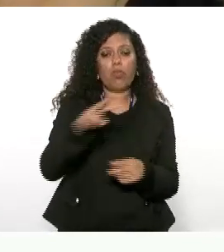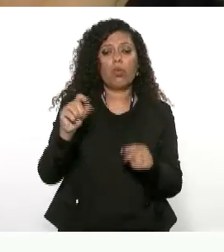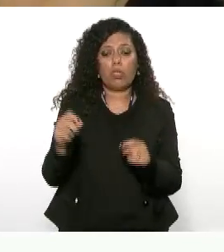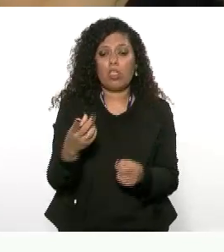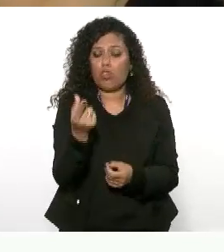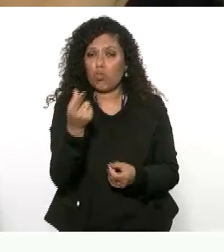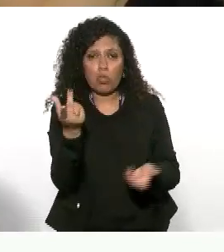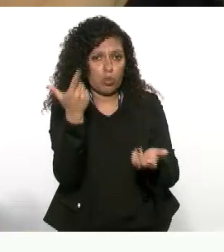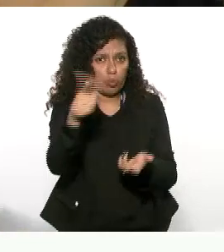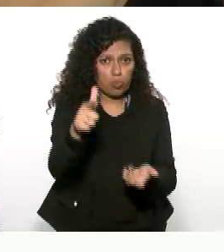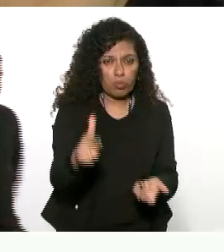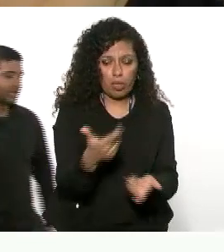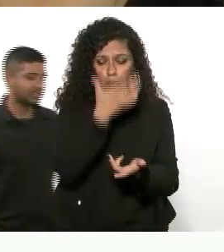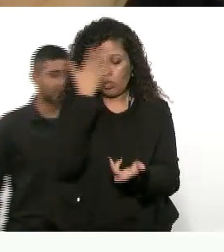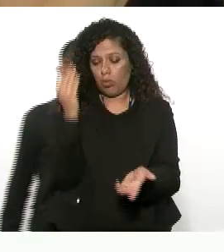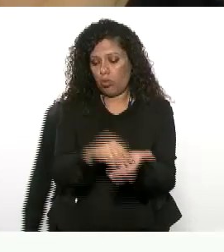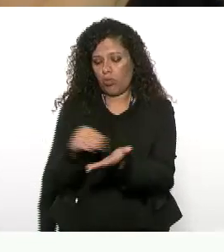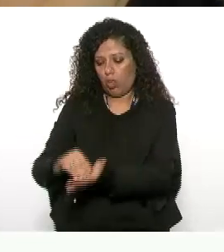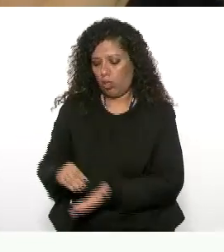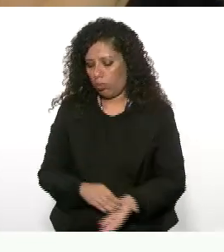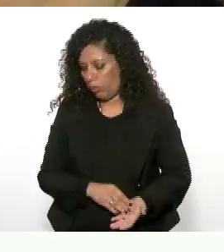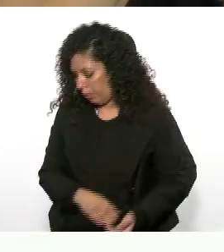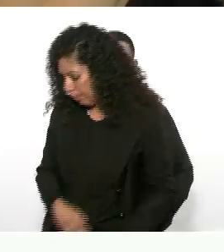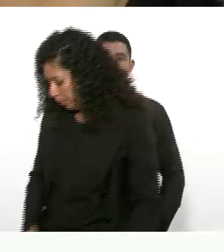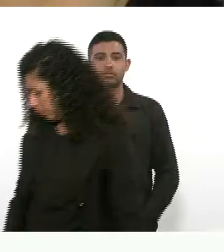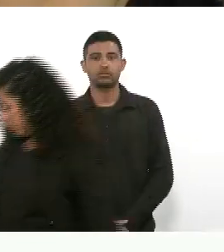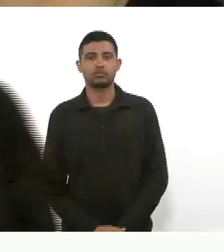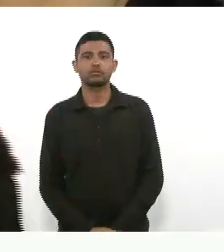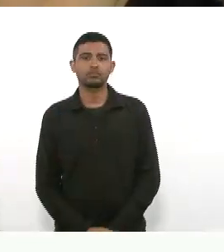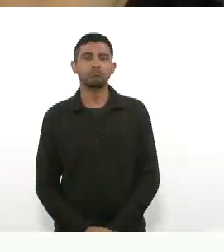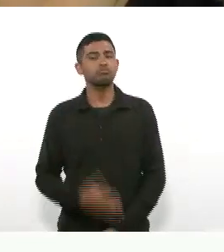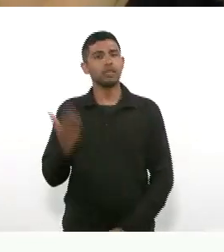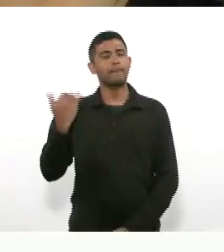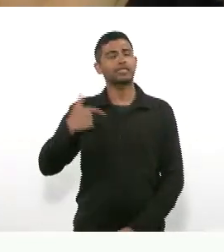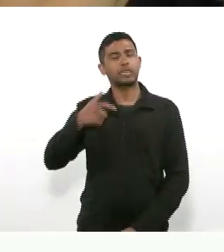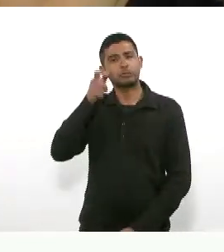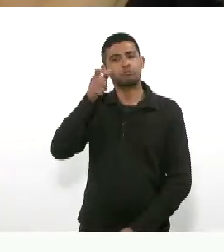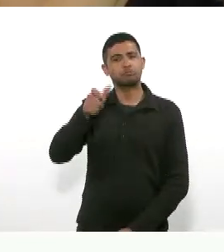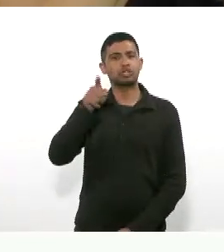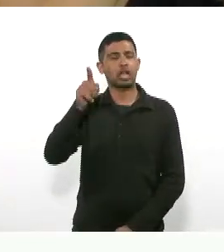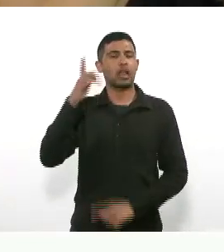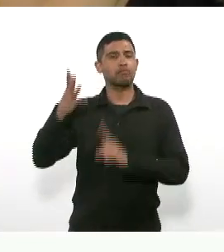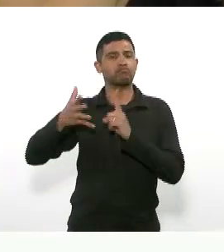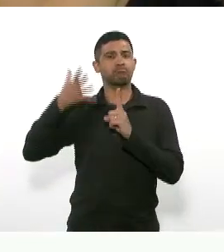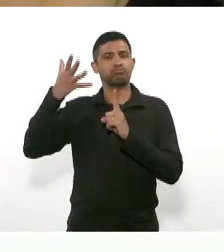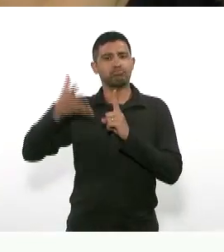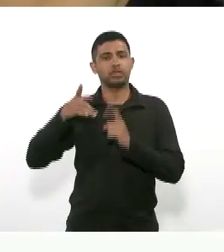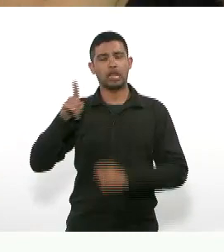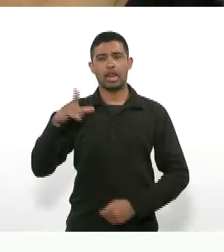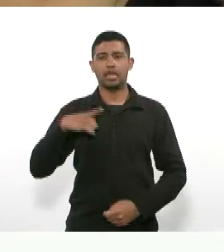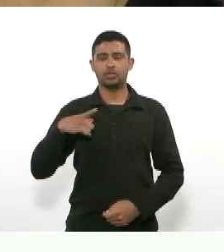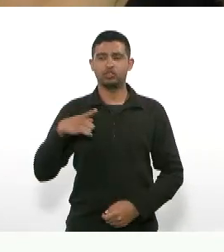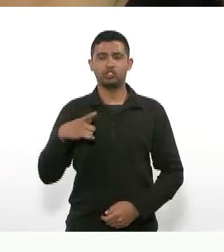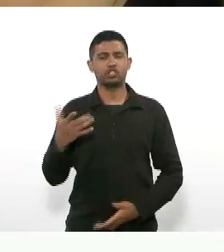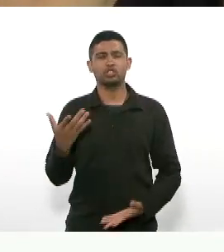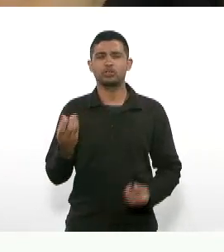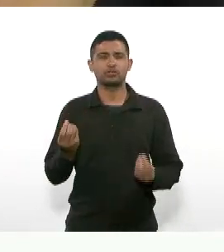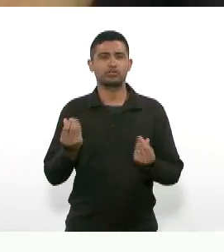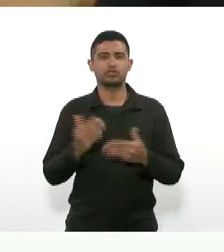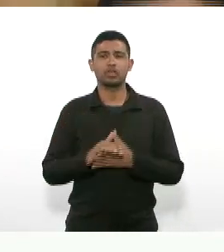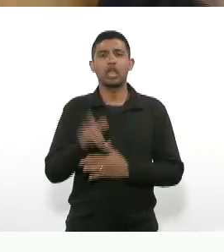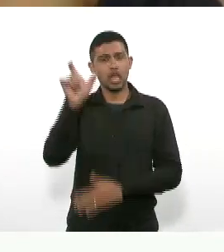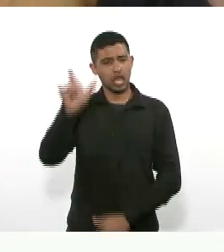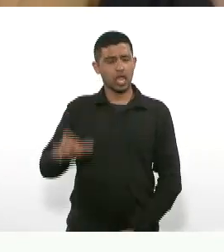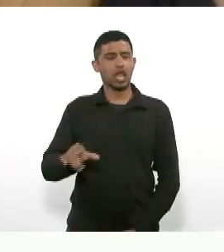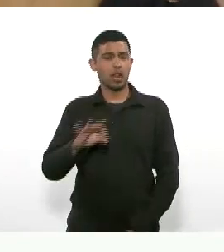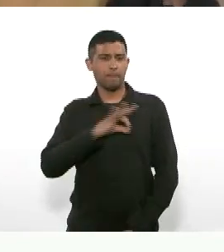dinheiro sobrando. Aliás, uma vez eu assisti uma palestra que estava sendo passada por um policial